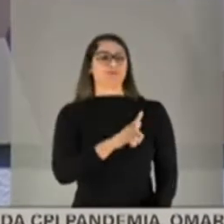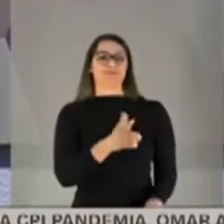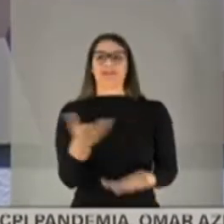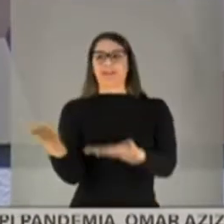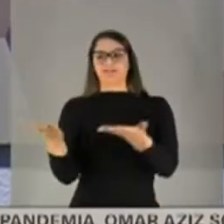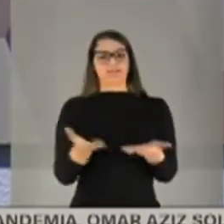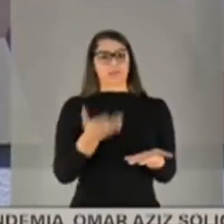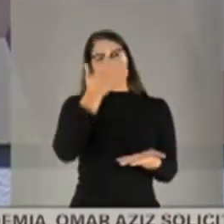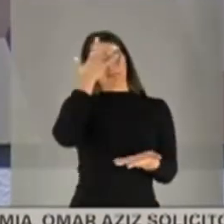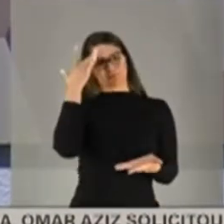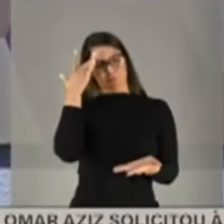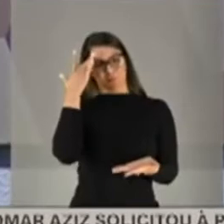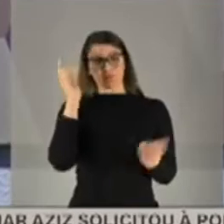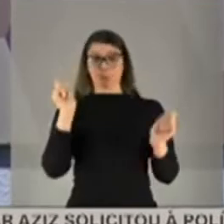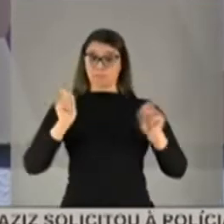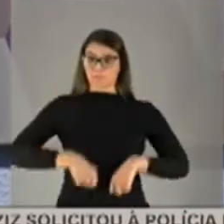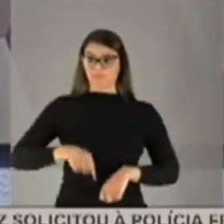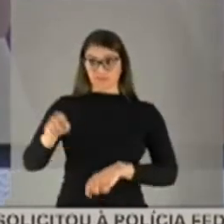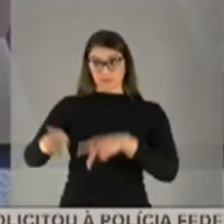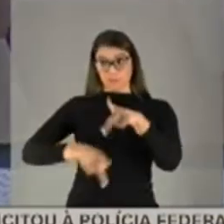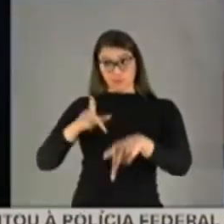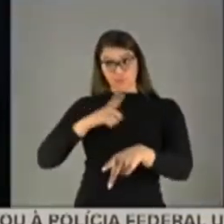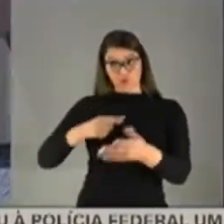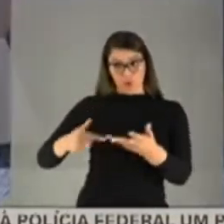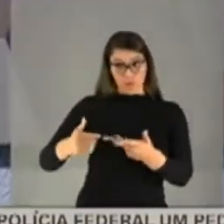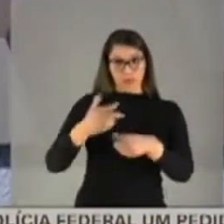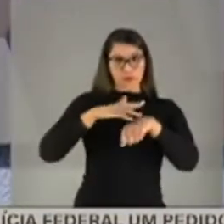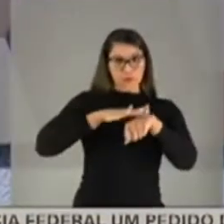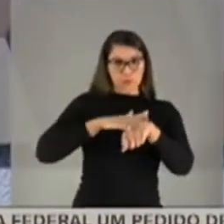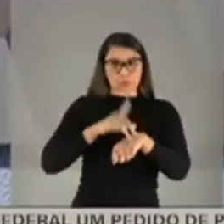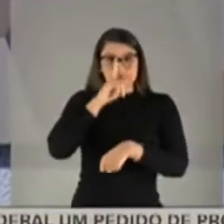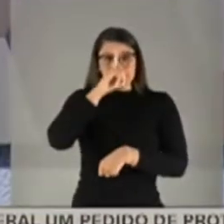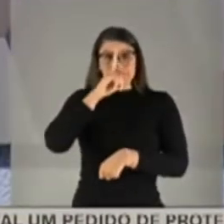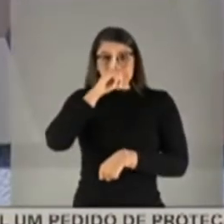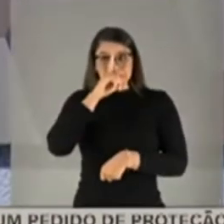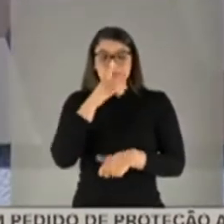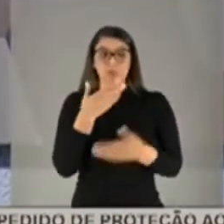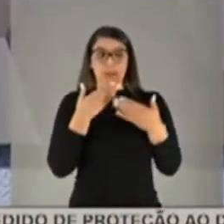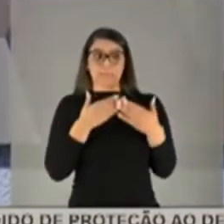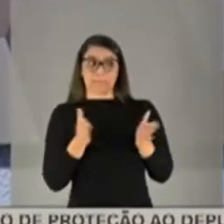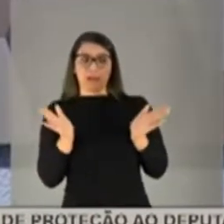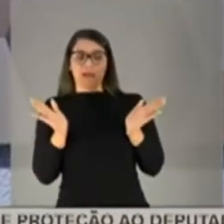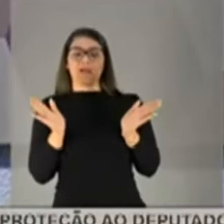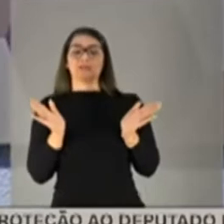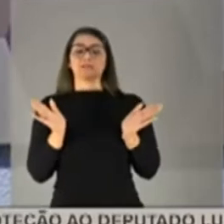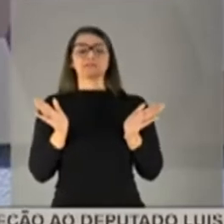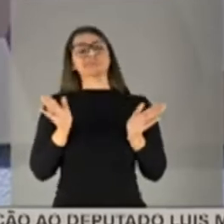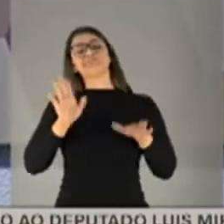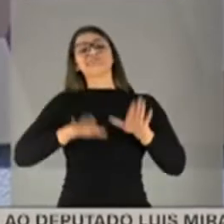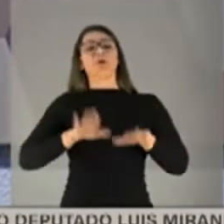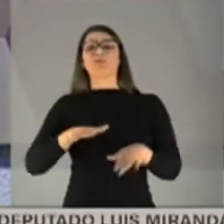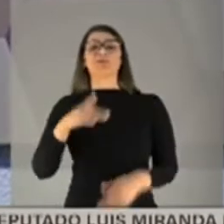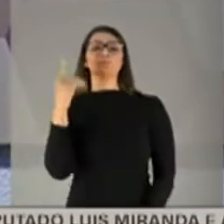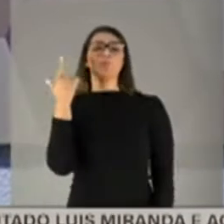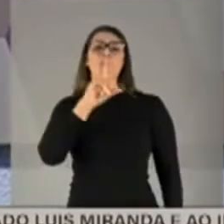também que, possivelmente, essa população que tinha uma carga de doença, uma carga de risco, uma carga de vulnerabilidade maior, talvez não tenha